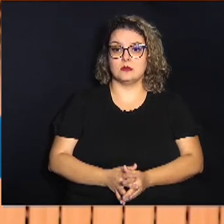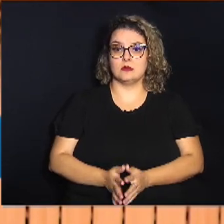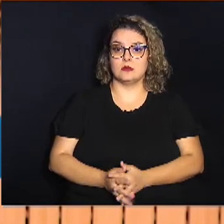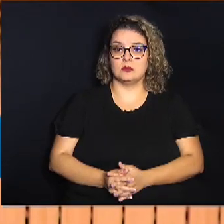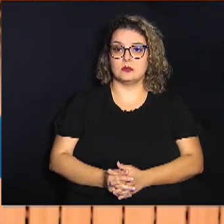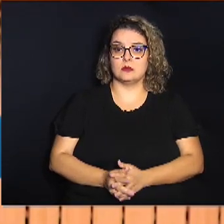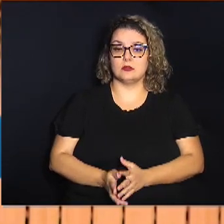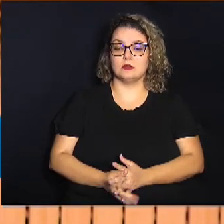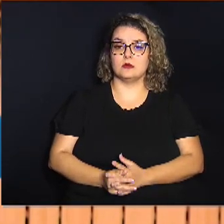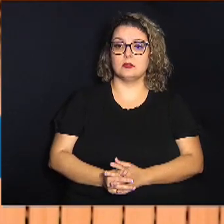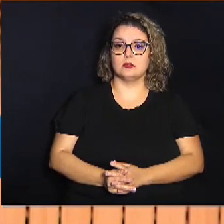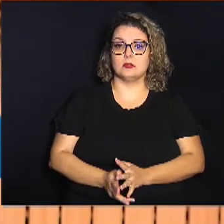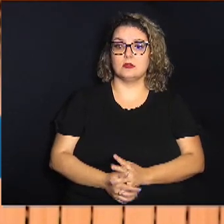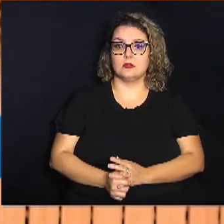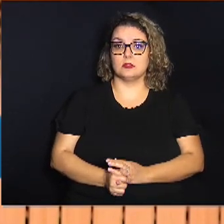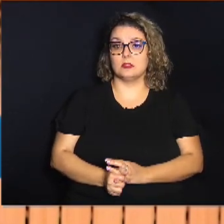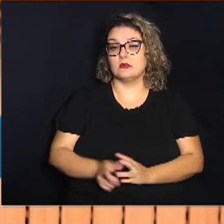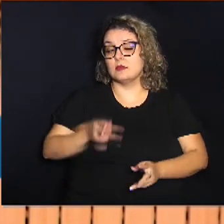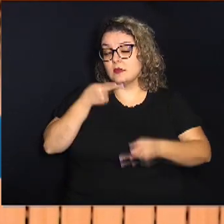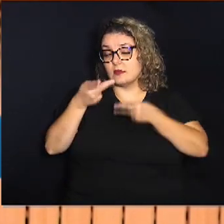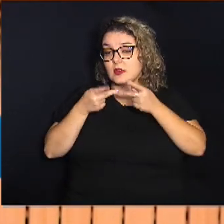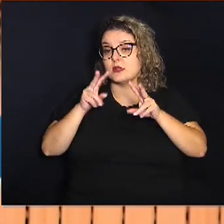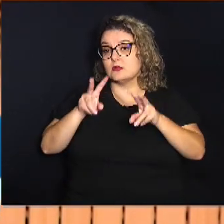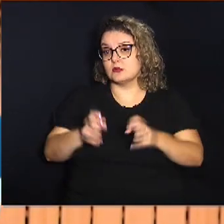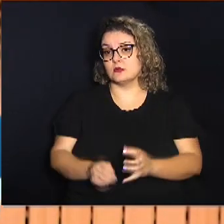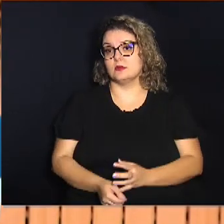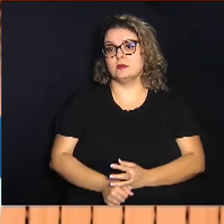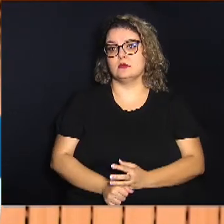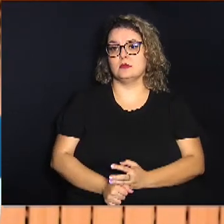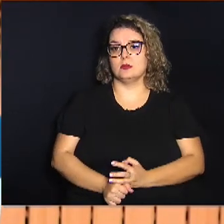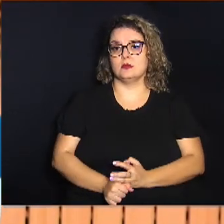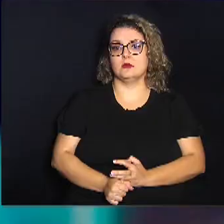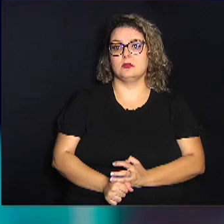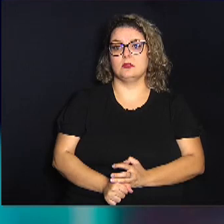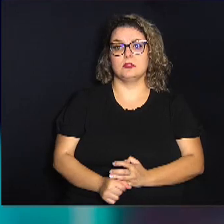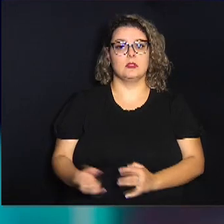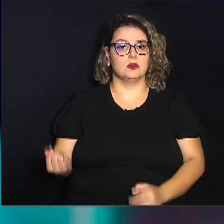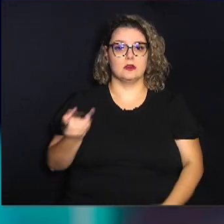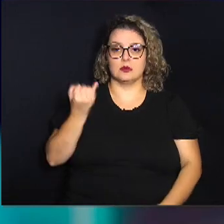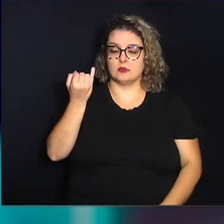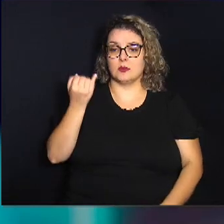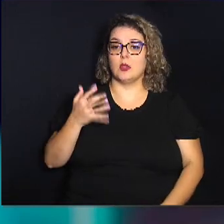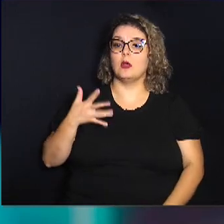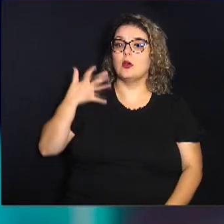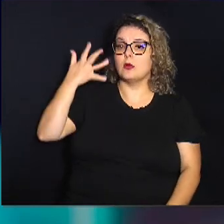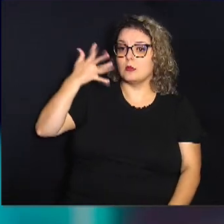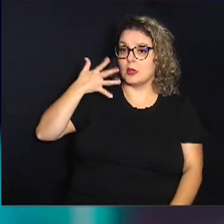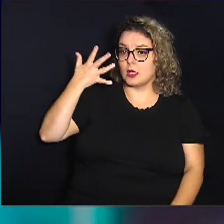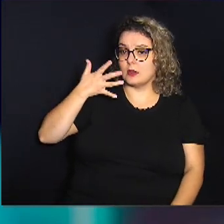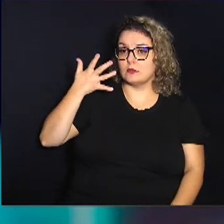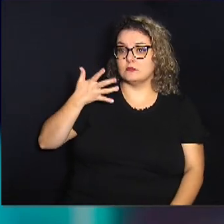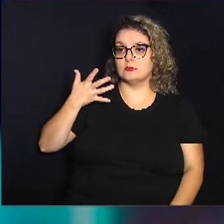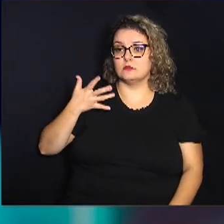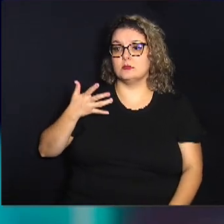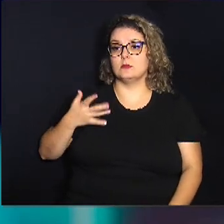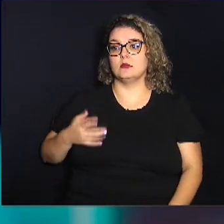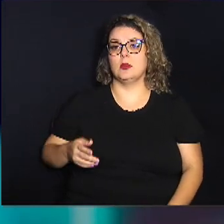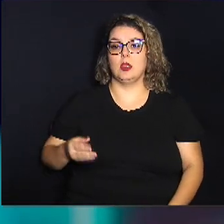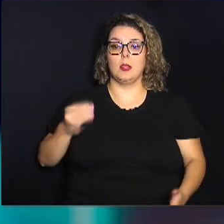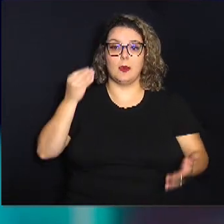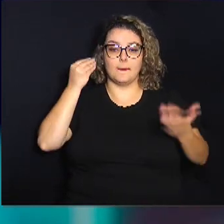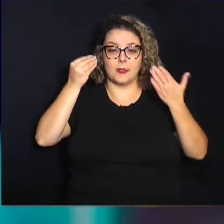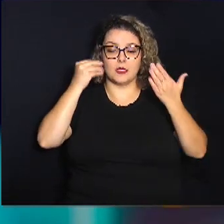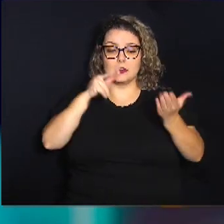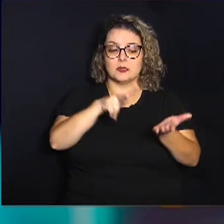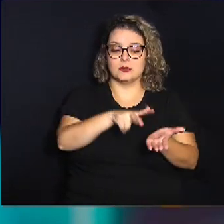que vai falar do tema que é extremamente relevante. Uma palestra, ministrada pela psicanalista